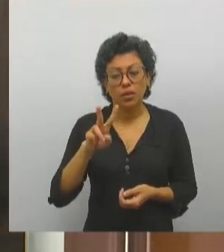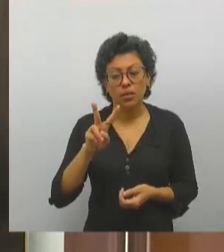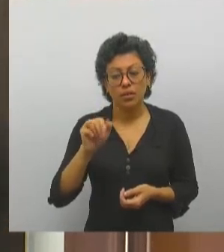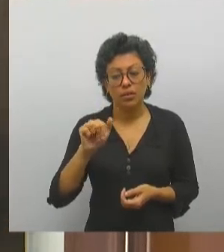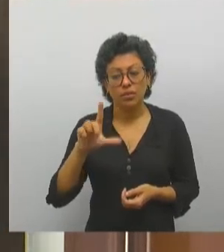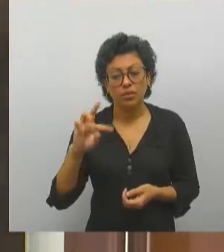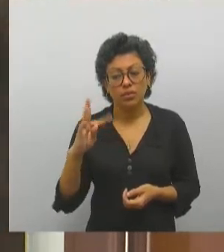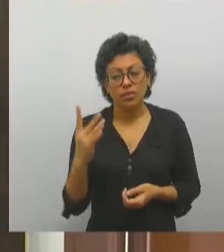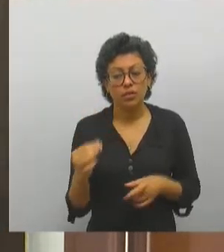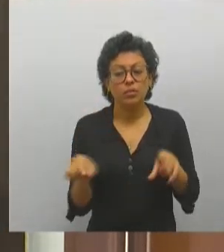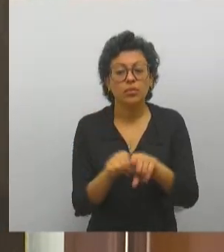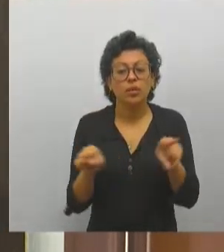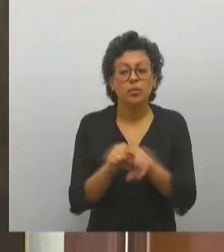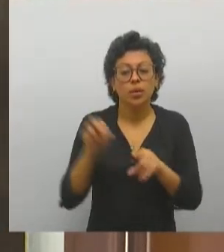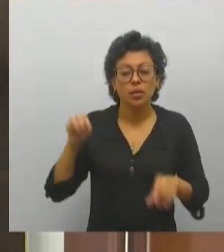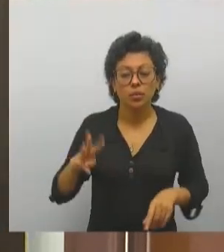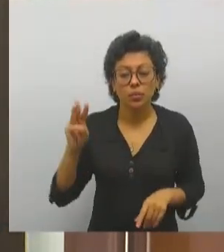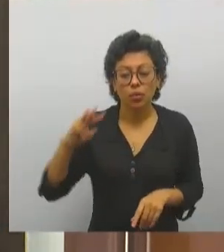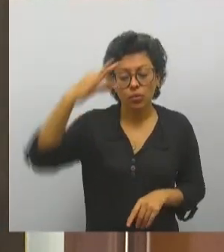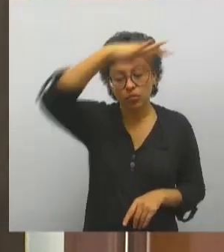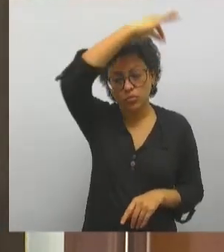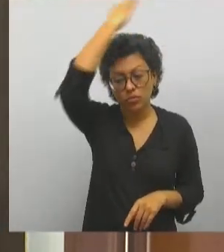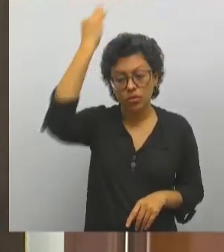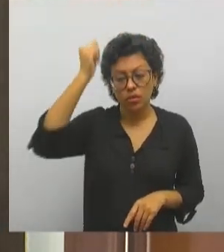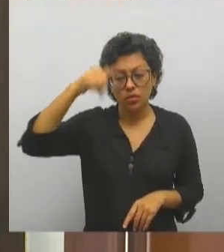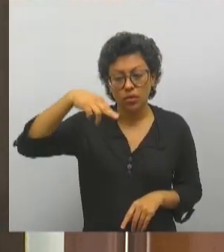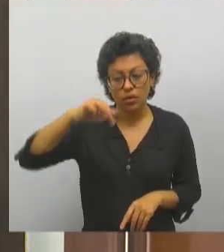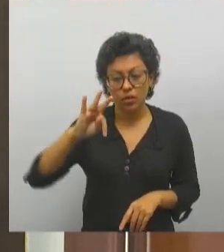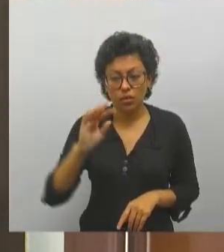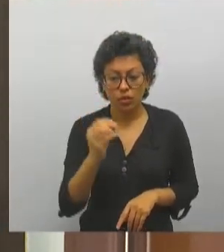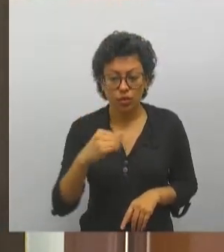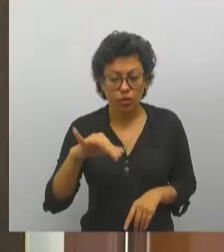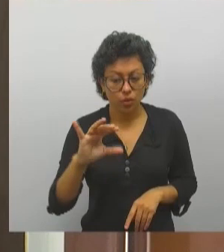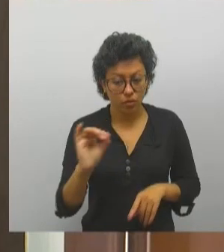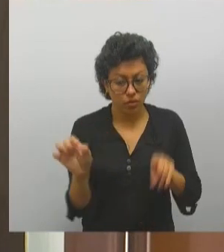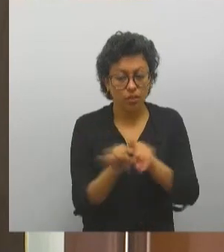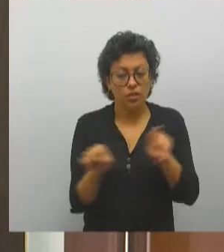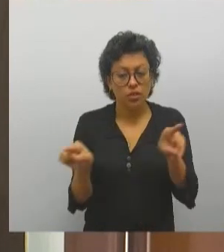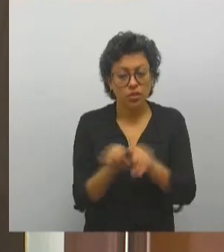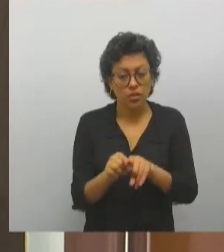Santo Antônio, a indicação que eu fiz, a